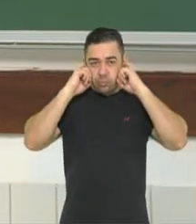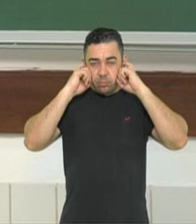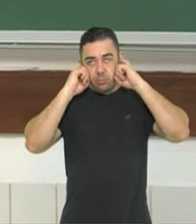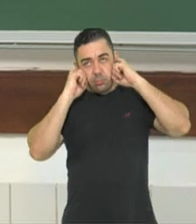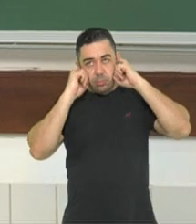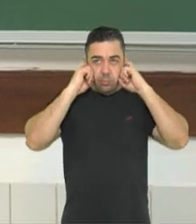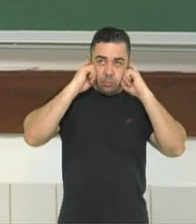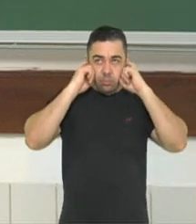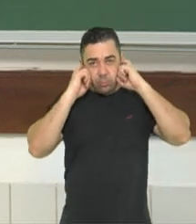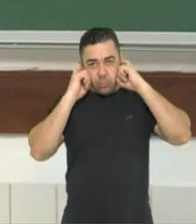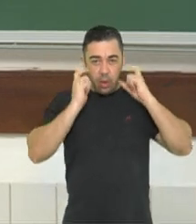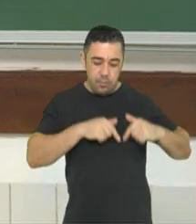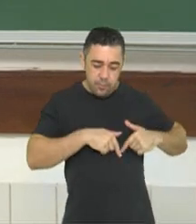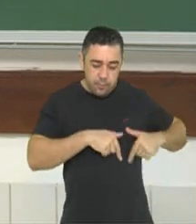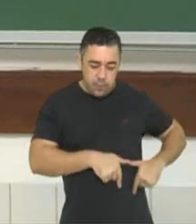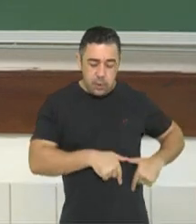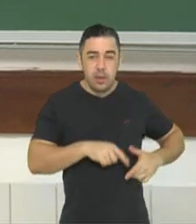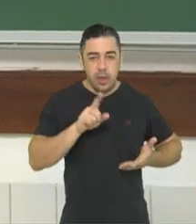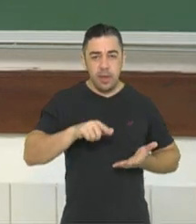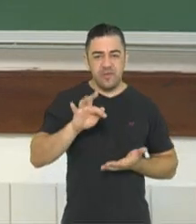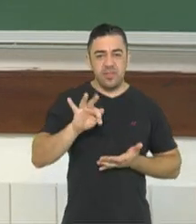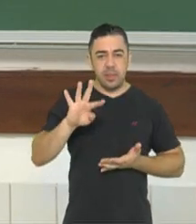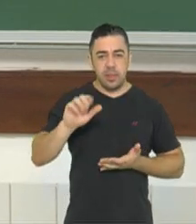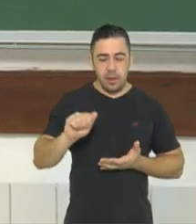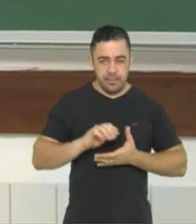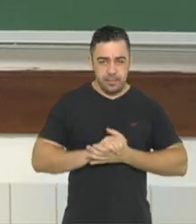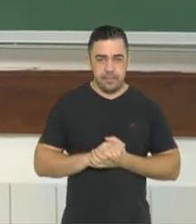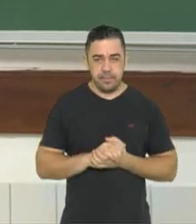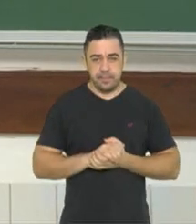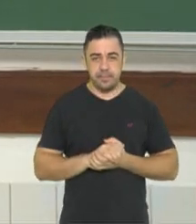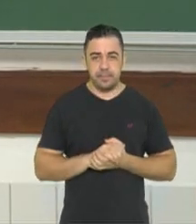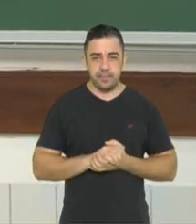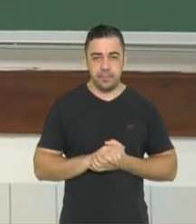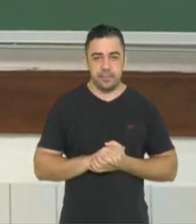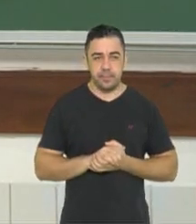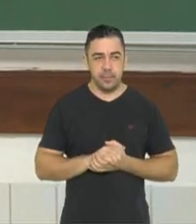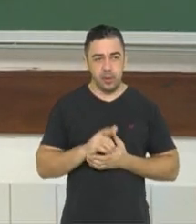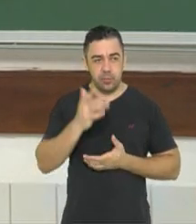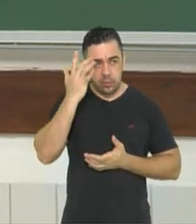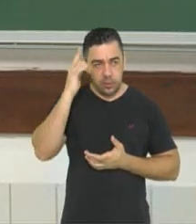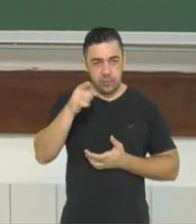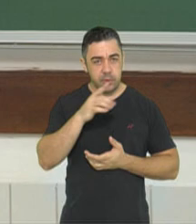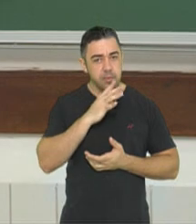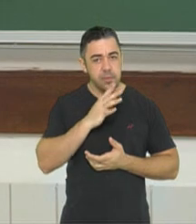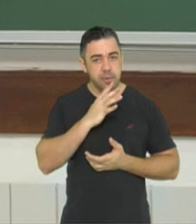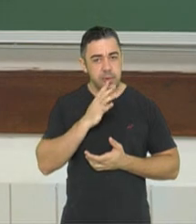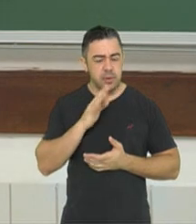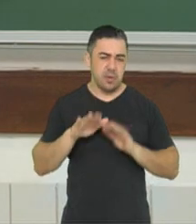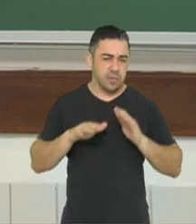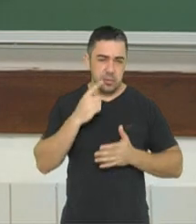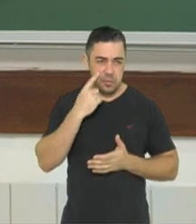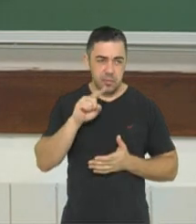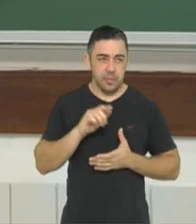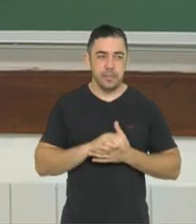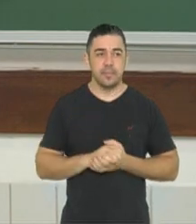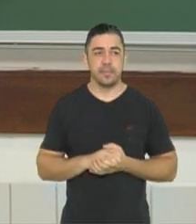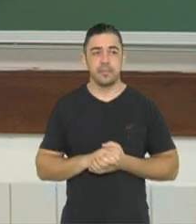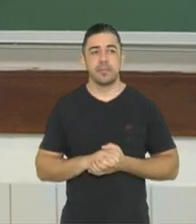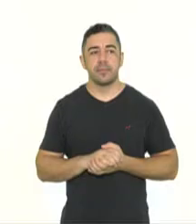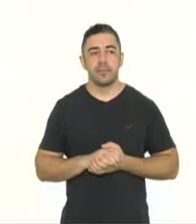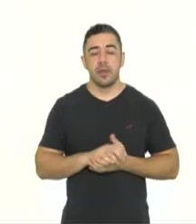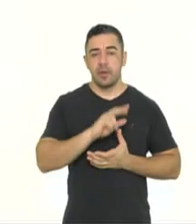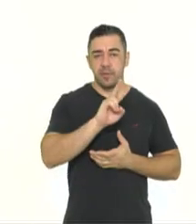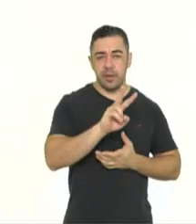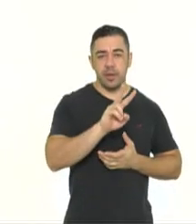reproduzia fita, então a fita cassete, né? Não sei se vocês provavelmente não chegaram a ver. E